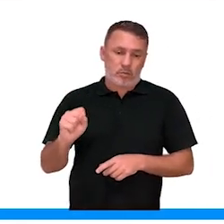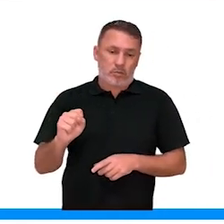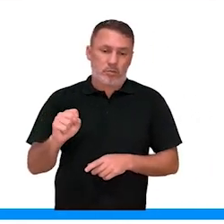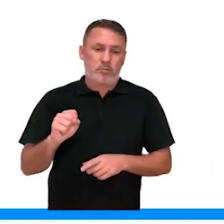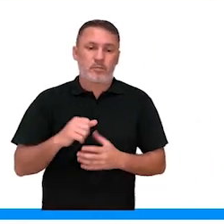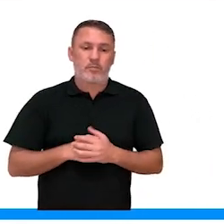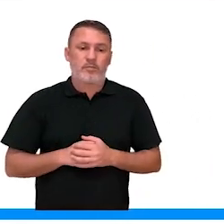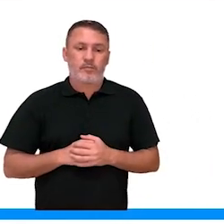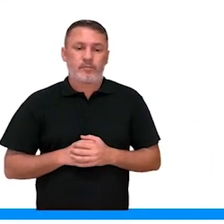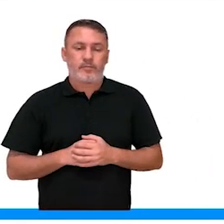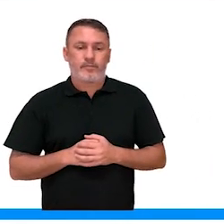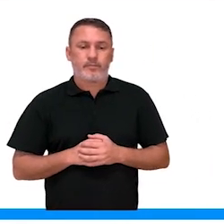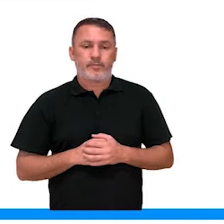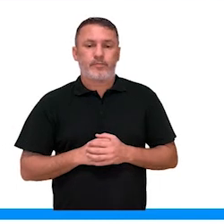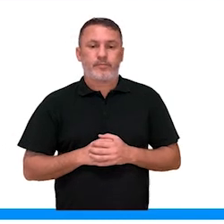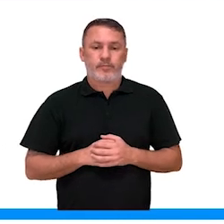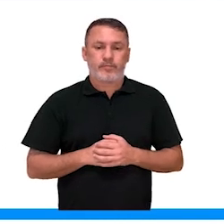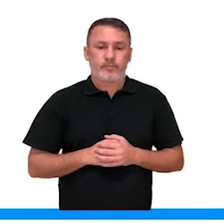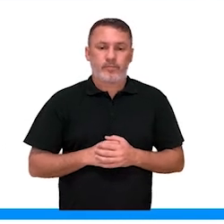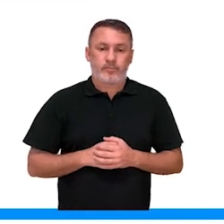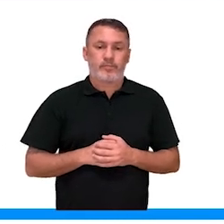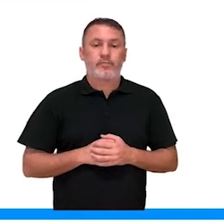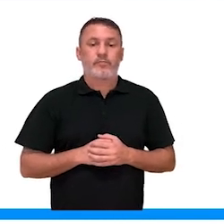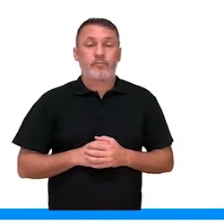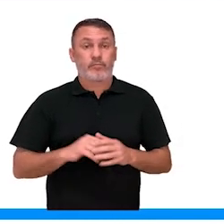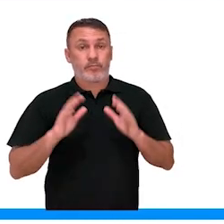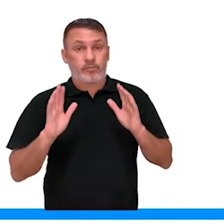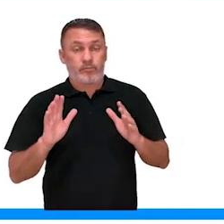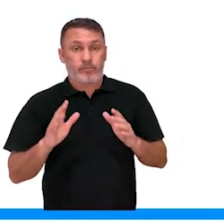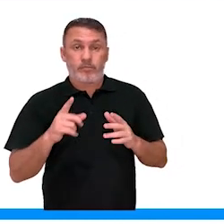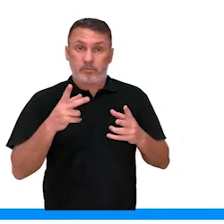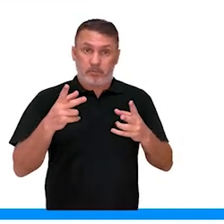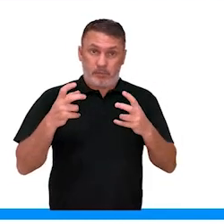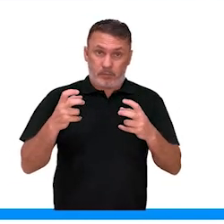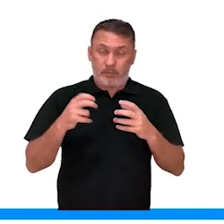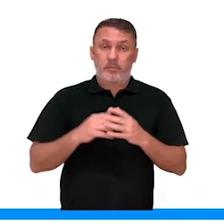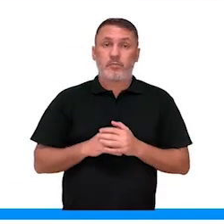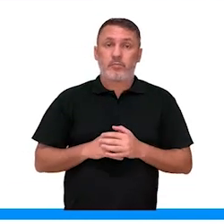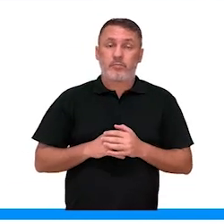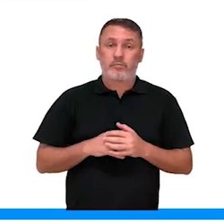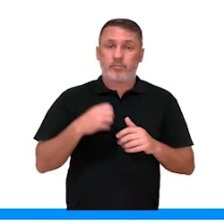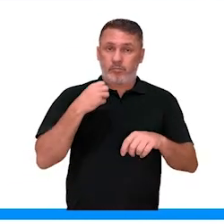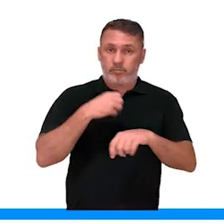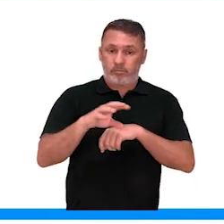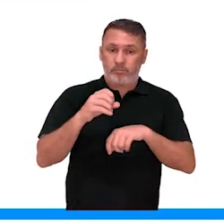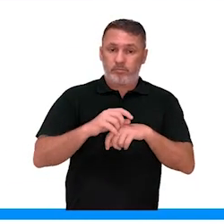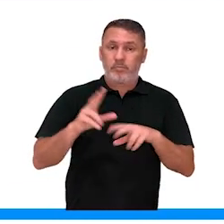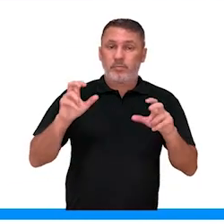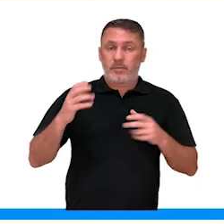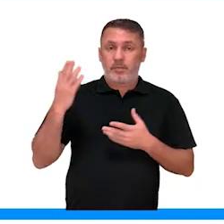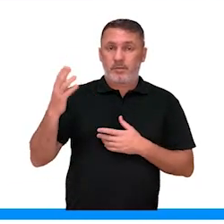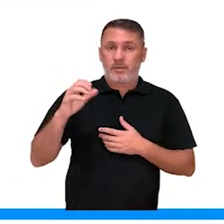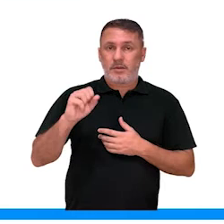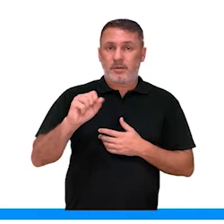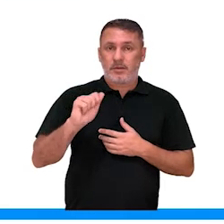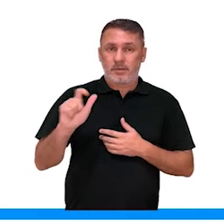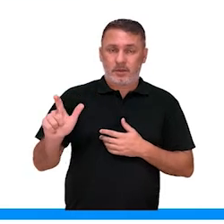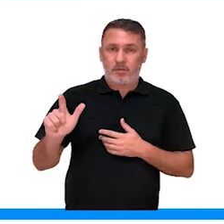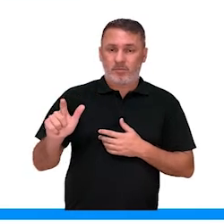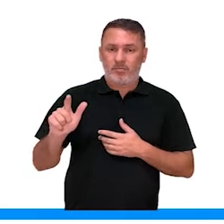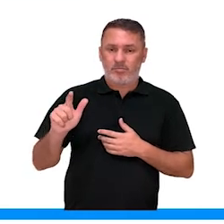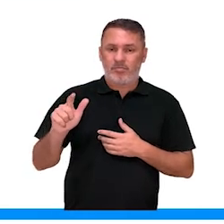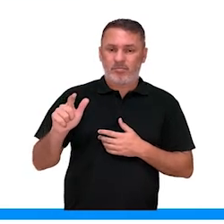cereais, legumes e tubérculos. Galerinha, como a gente percebeu, os sais minerais, eles têm